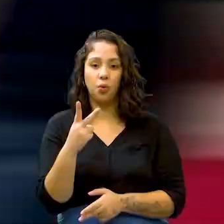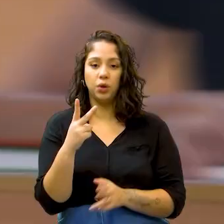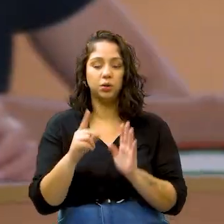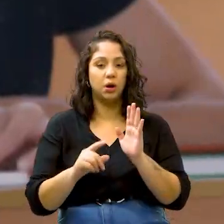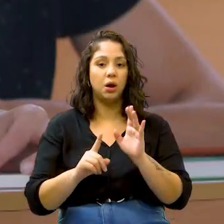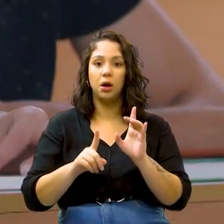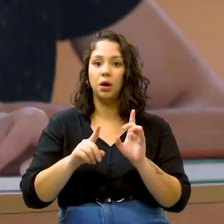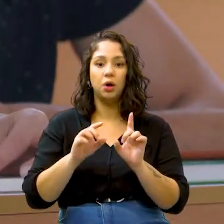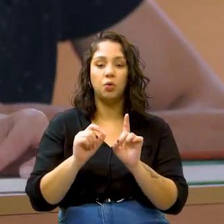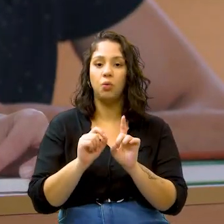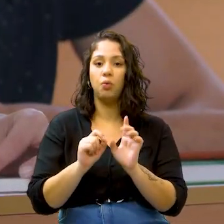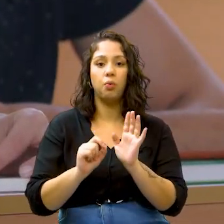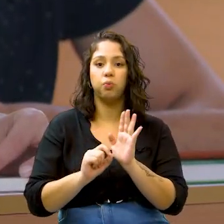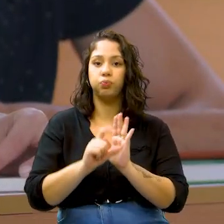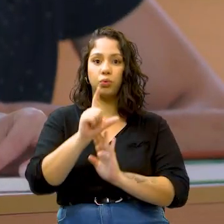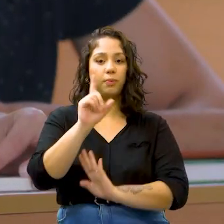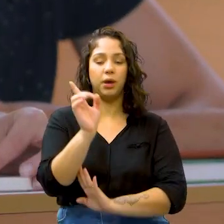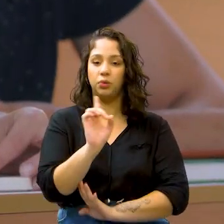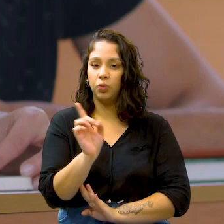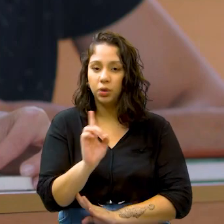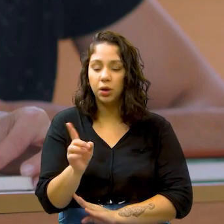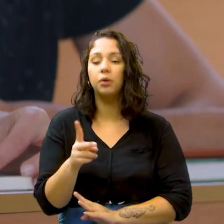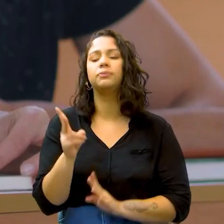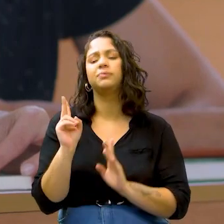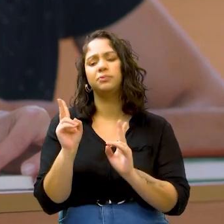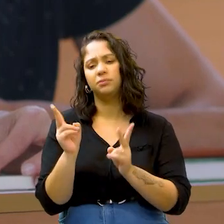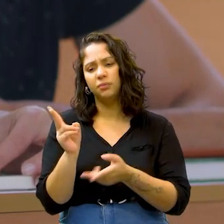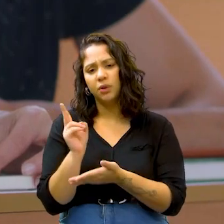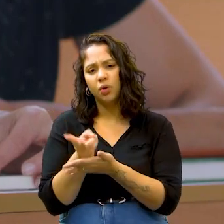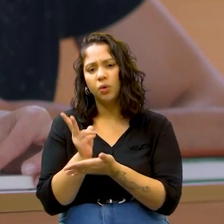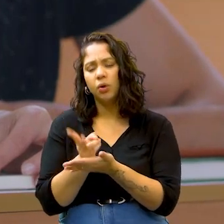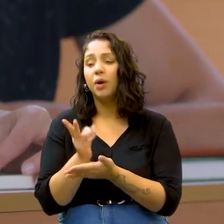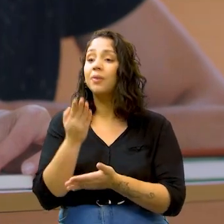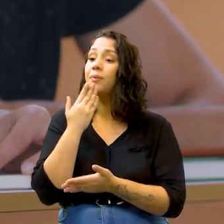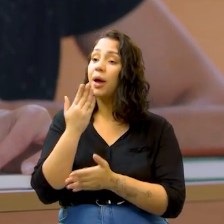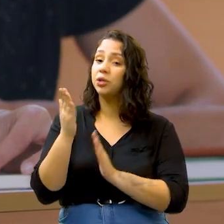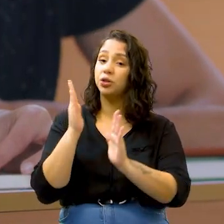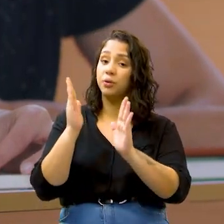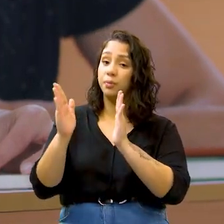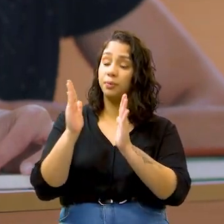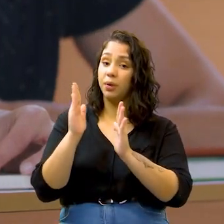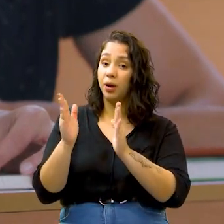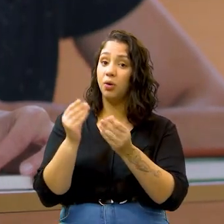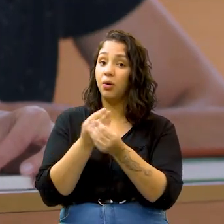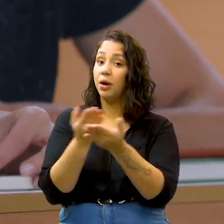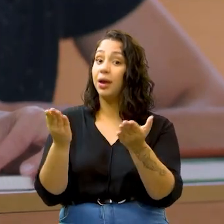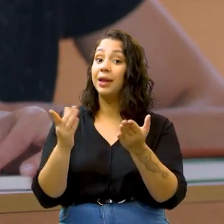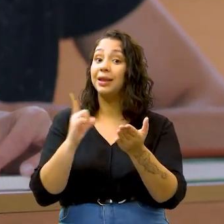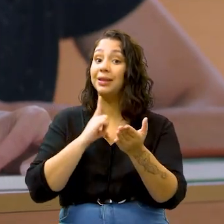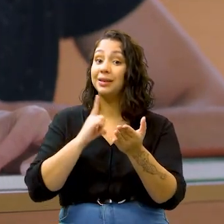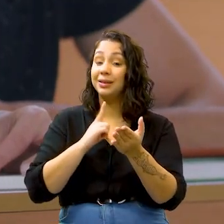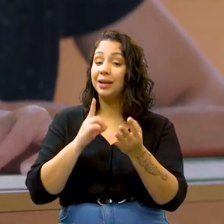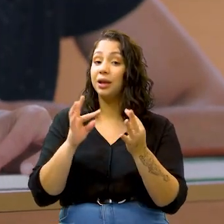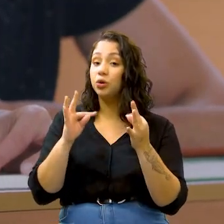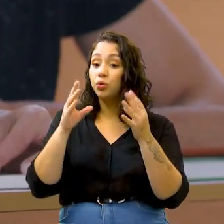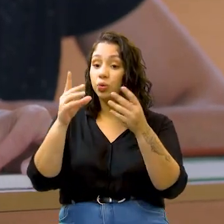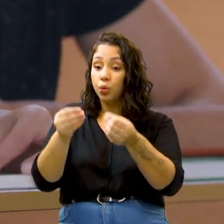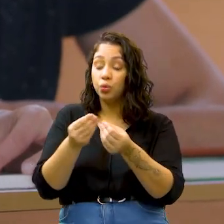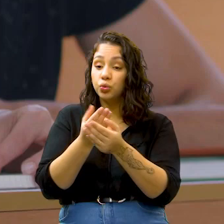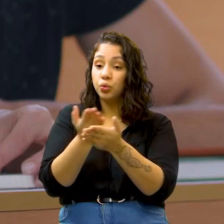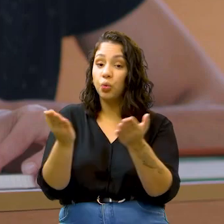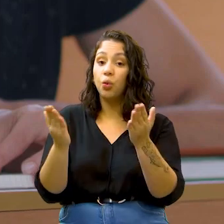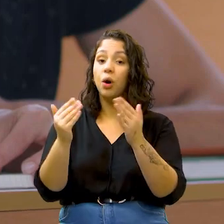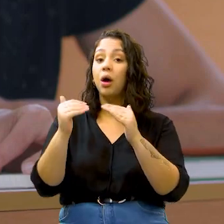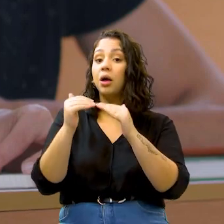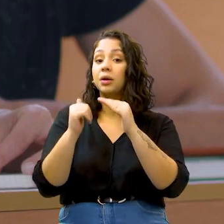192 reais é importante que as pessoas saibam que peçam o período de isenção nós temos concedido a todos os candidatos